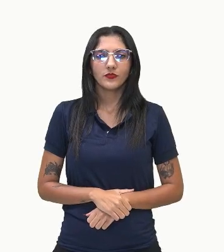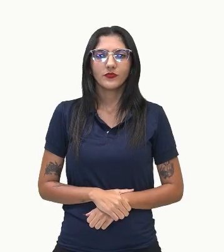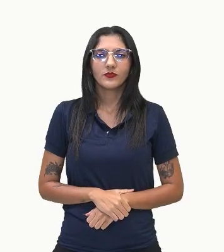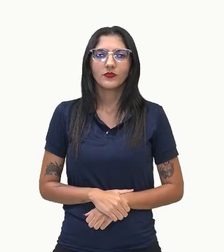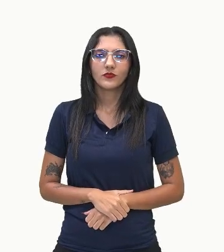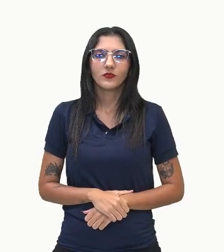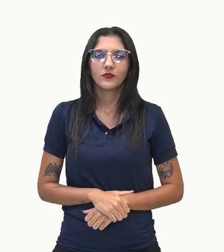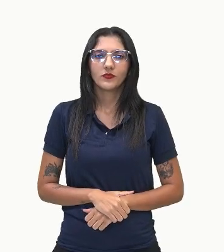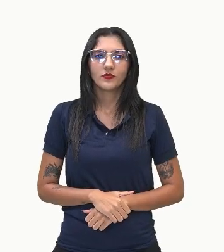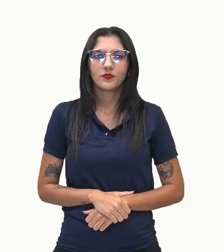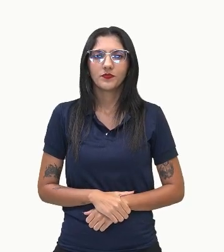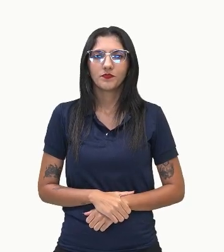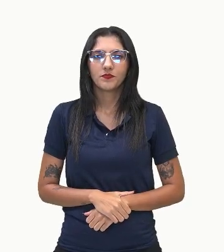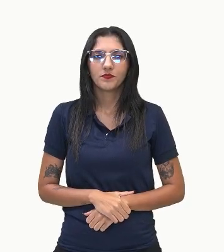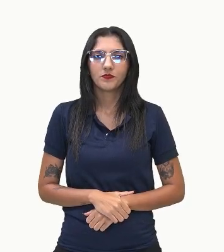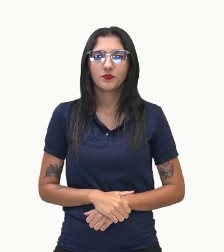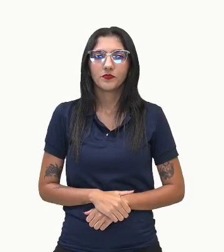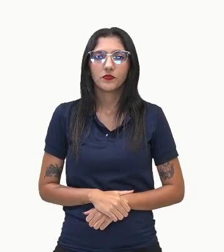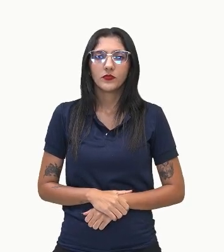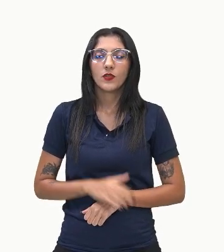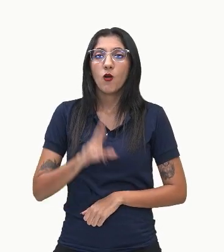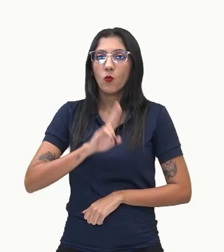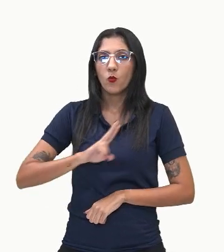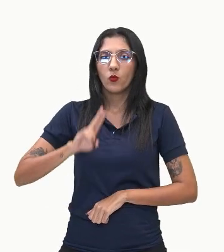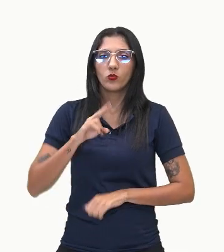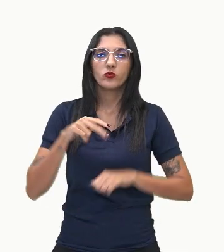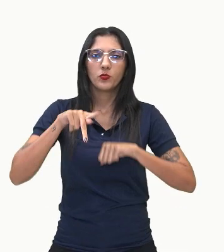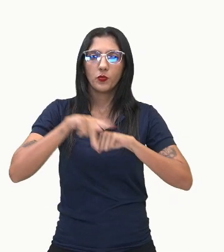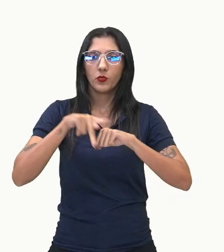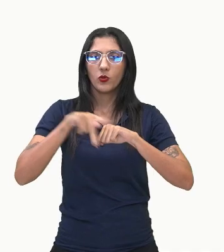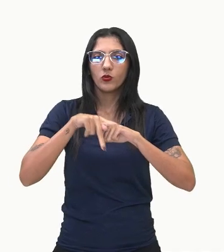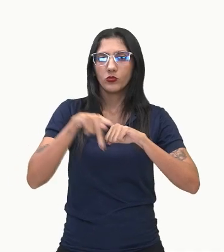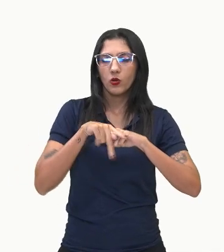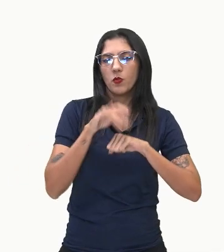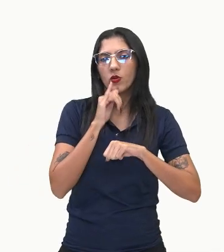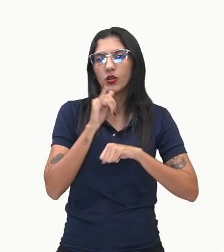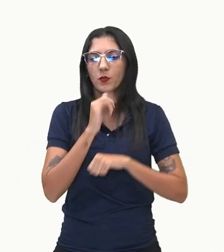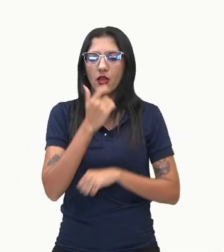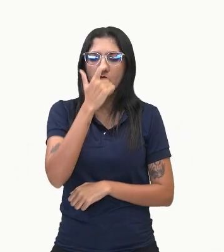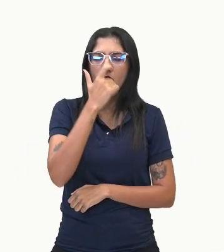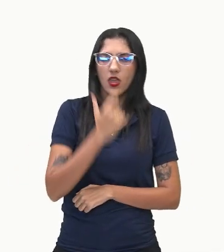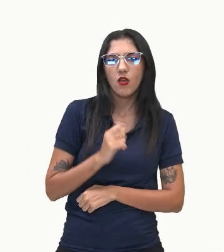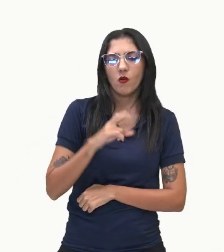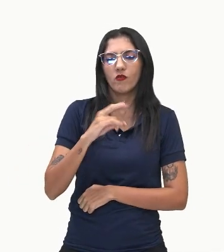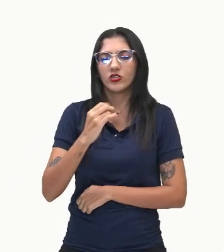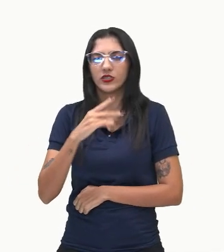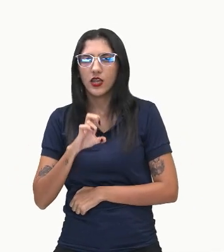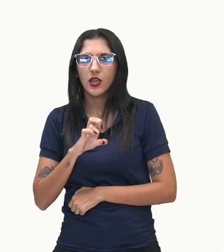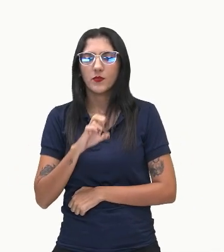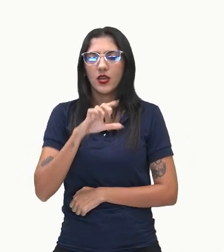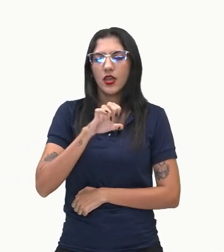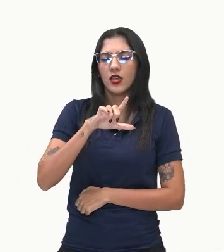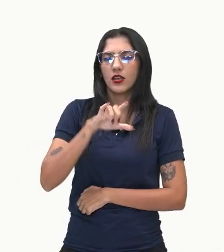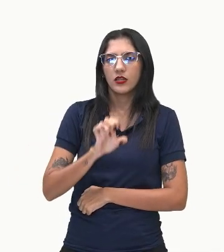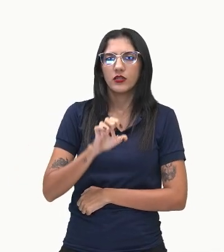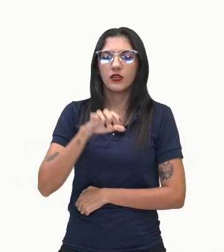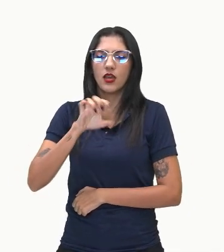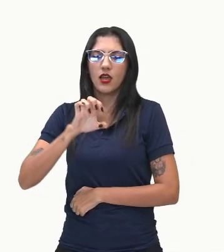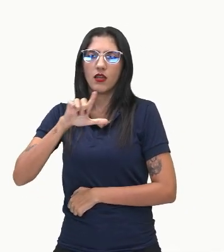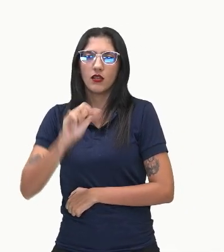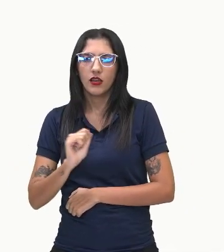O uso de pronomes e expressões. O uso de pronomes eu, você, ele,